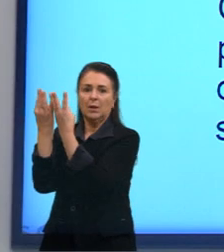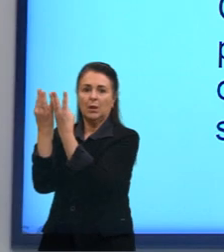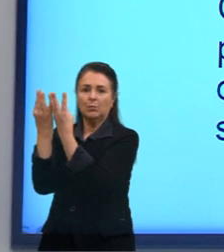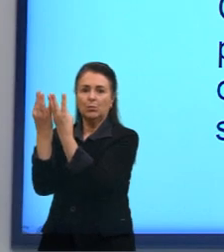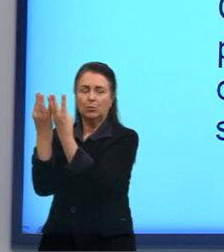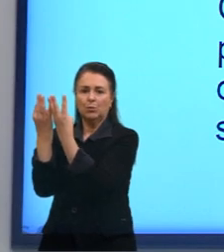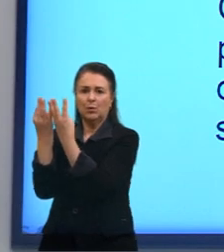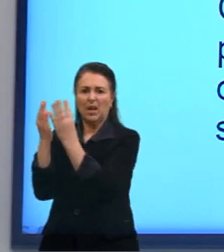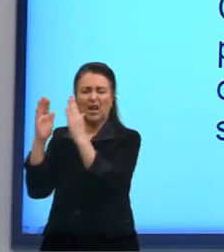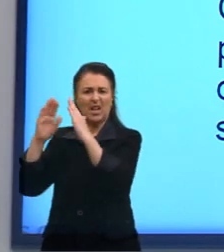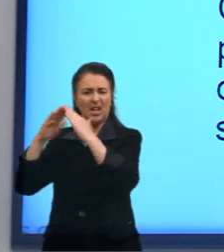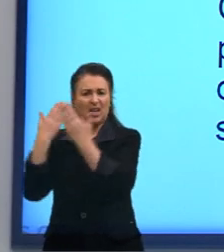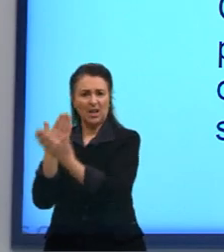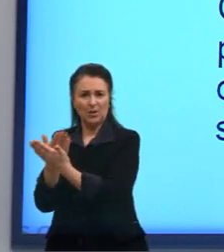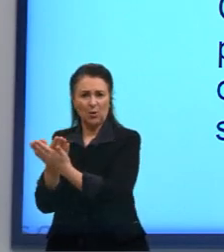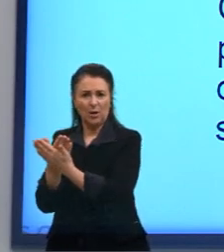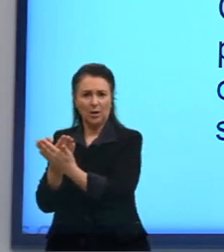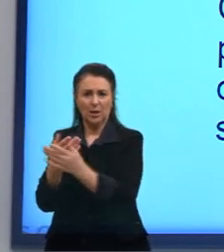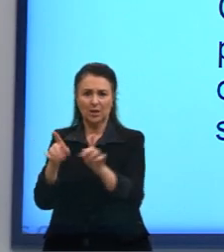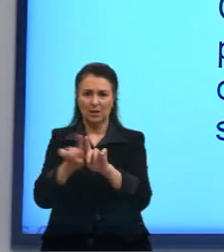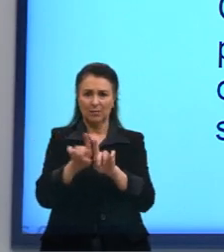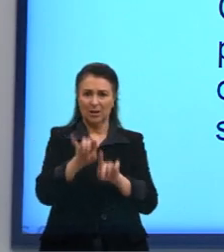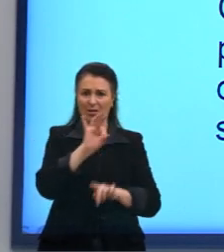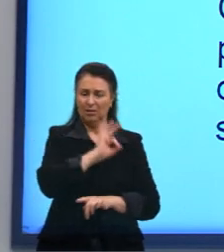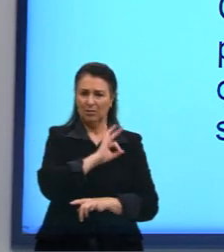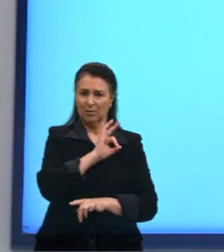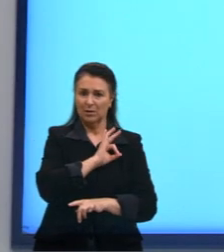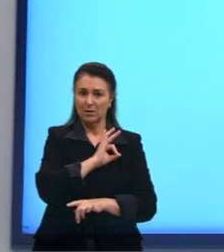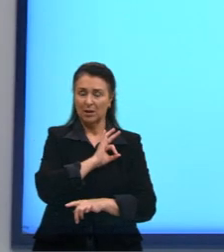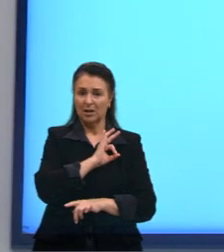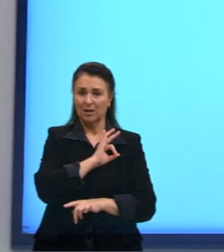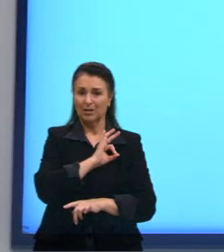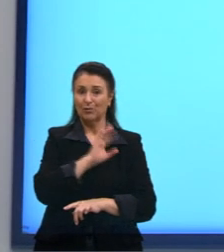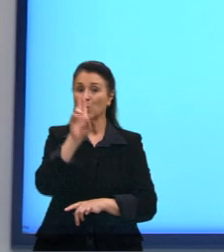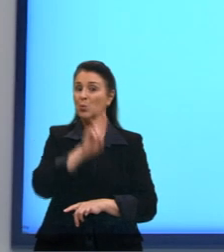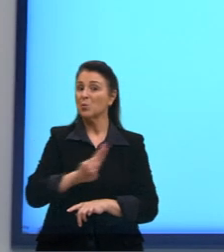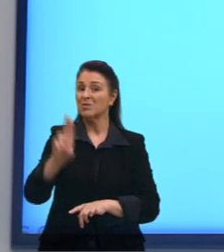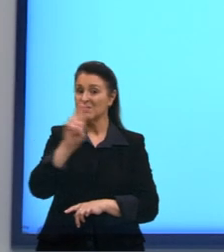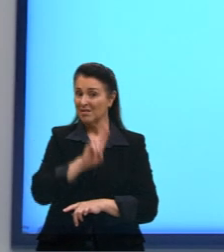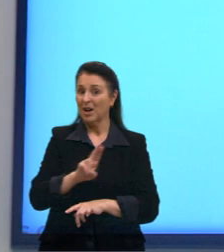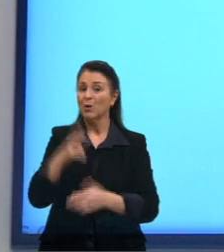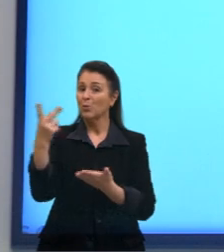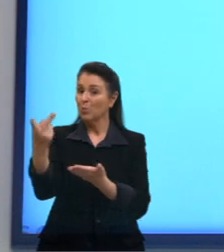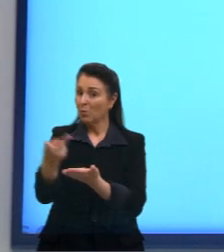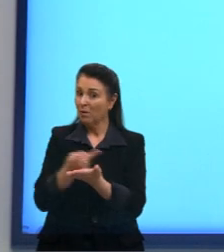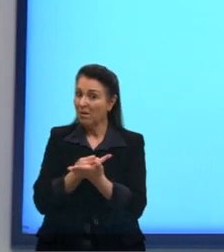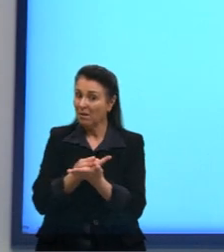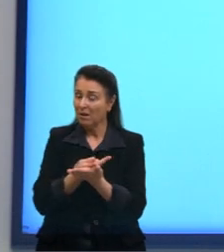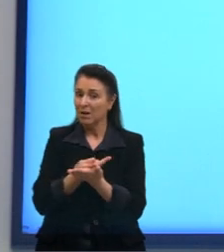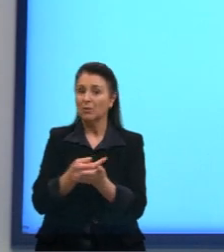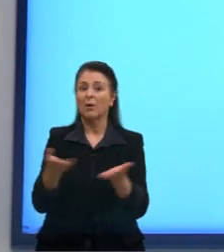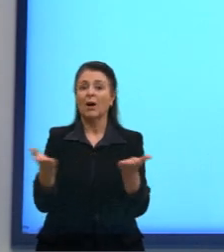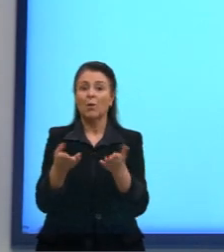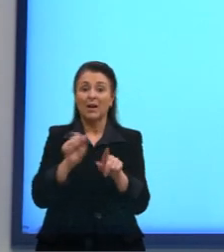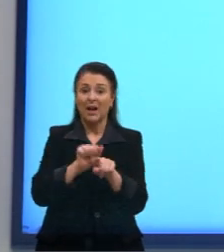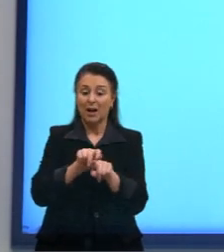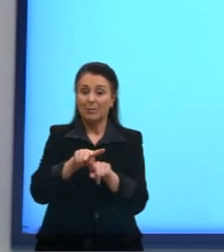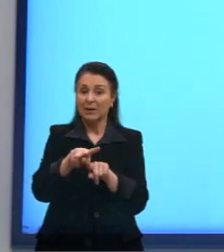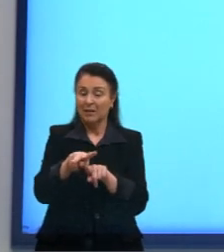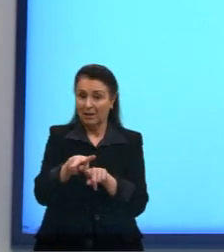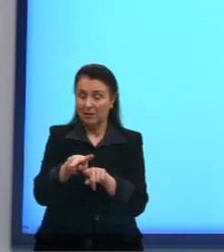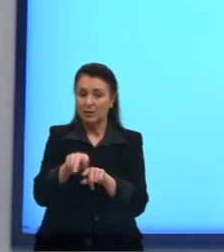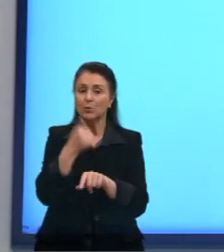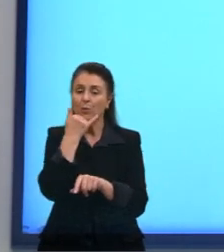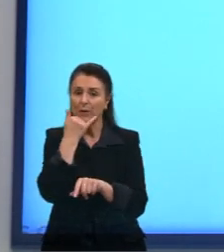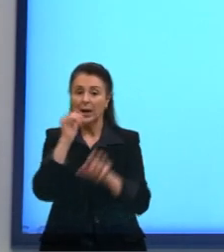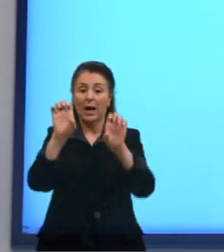caso aqui da polícia ela é um mau uso dessa ambiguidade a ambiguidade estrutural Aliás